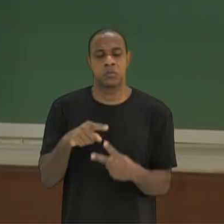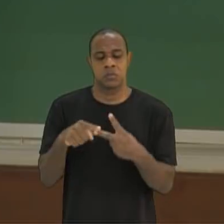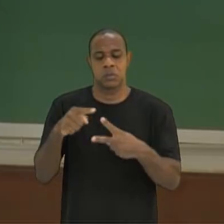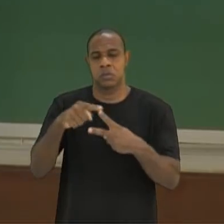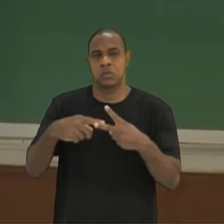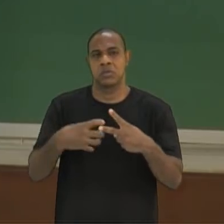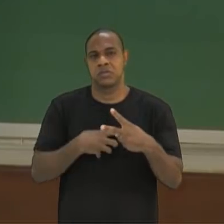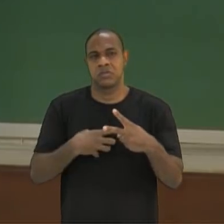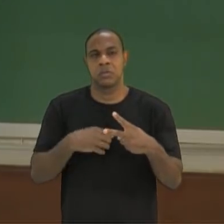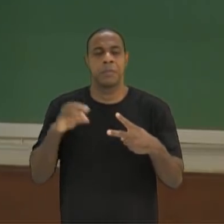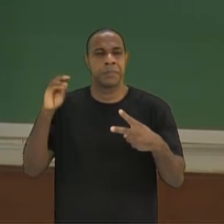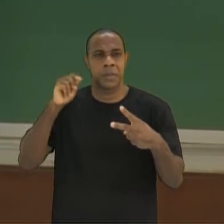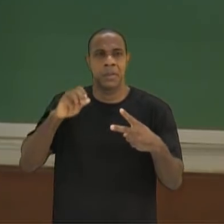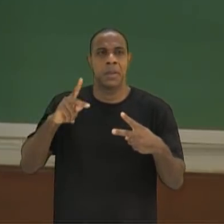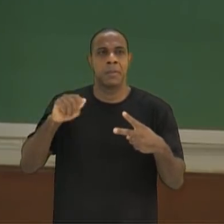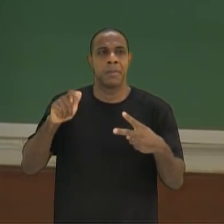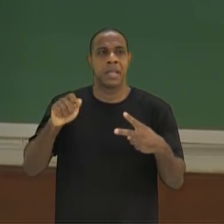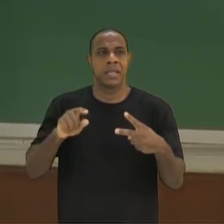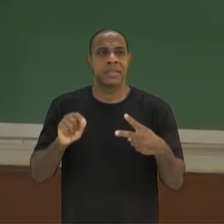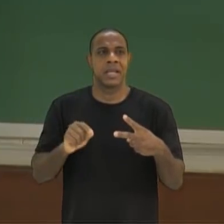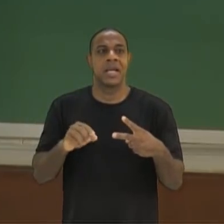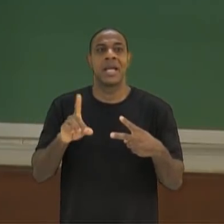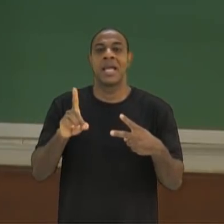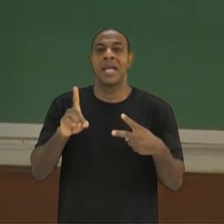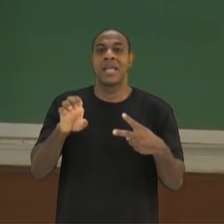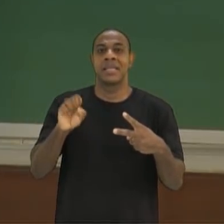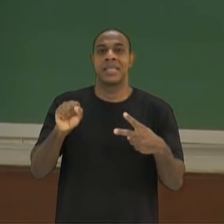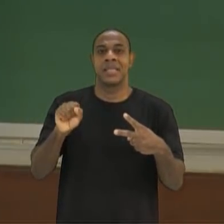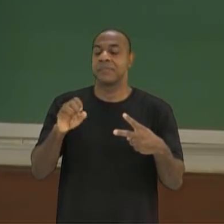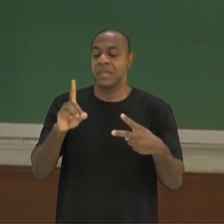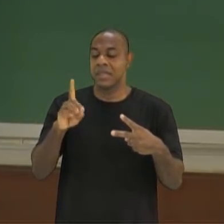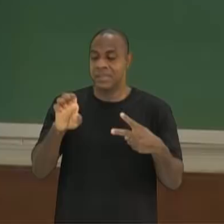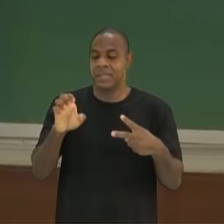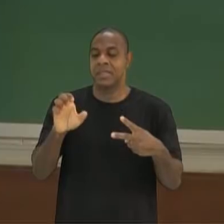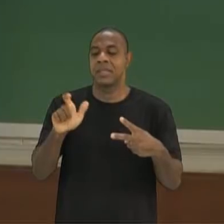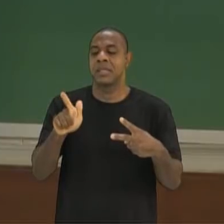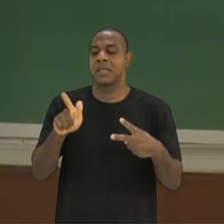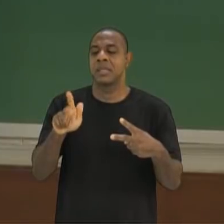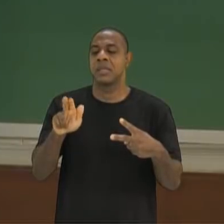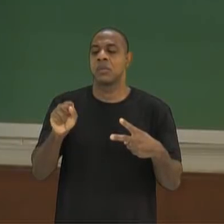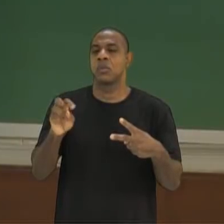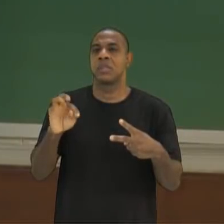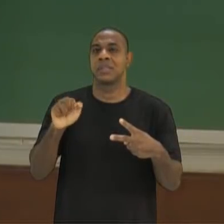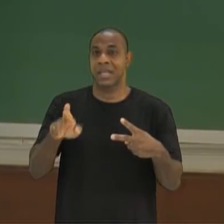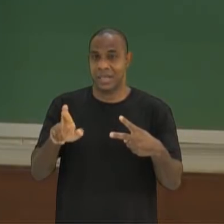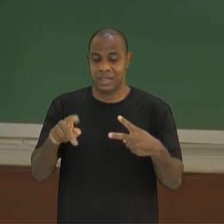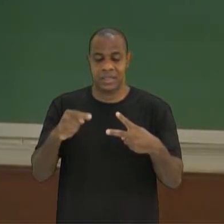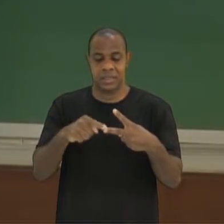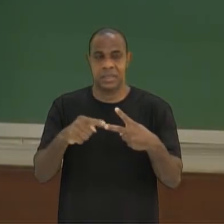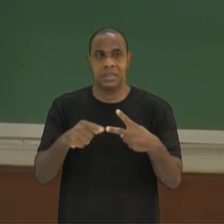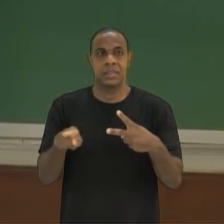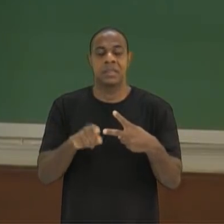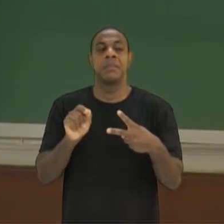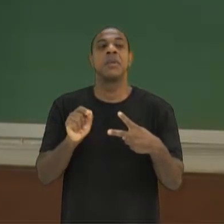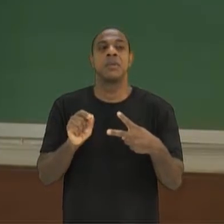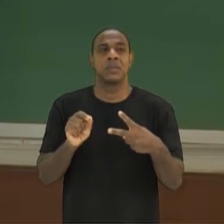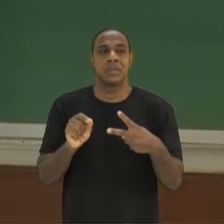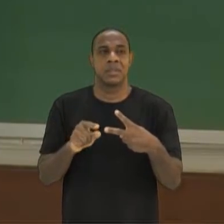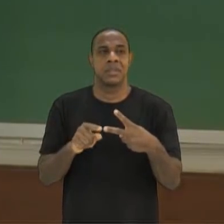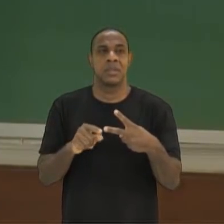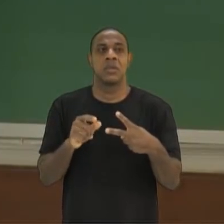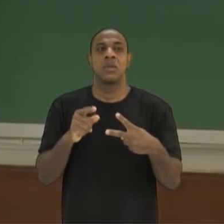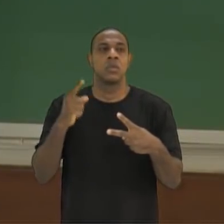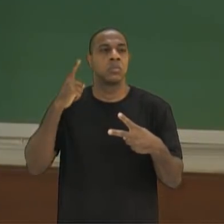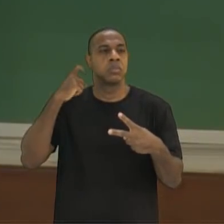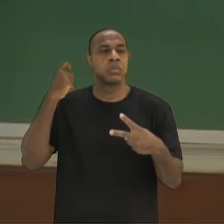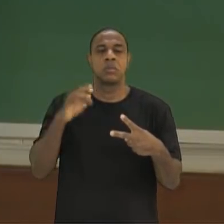né? O paladar, por meio da palavra degustar, e a ausência de som, no caso, mexendo com a audição. Por isso que